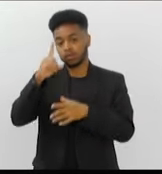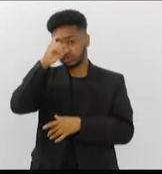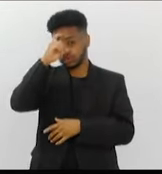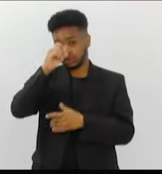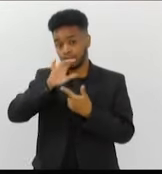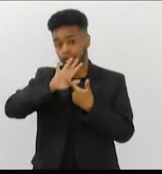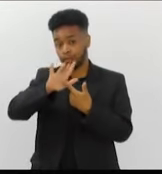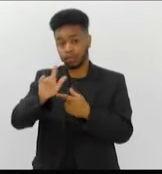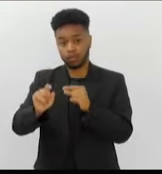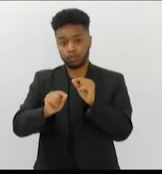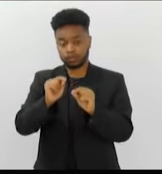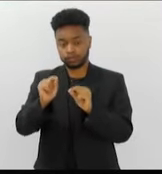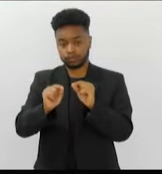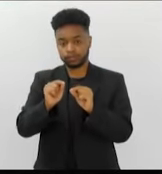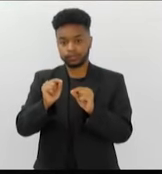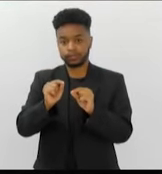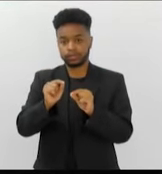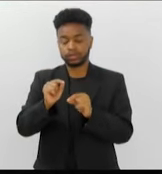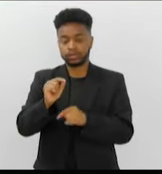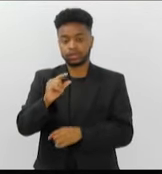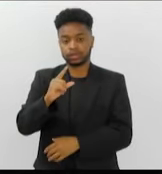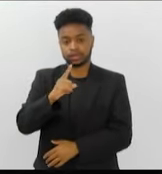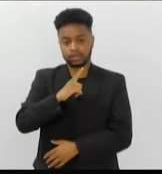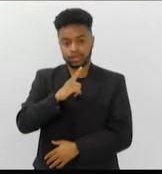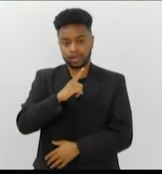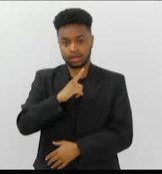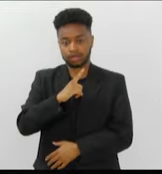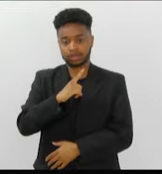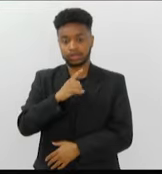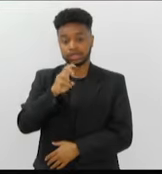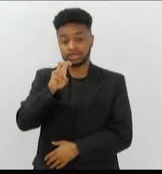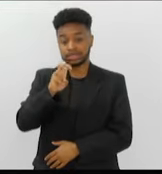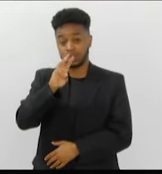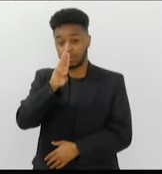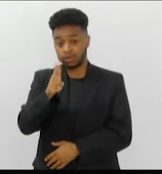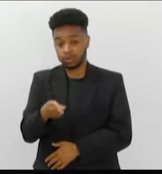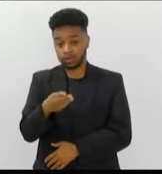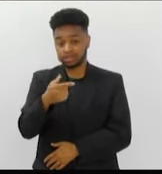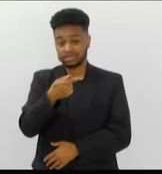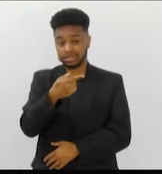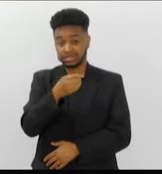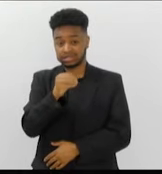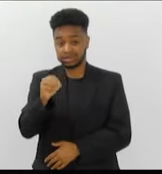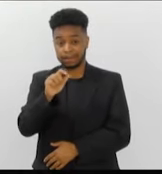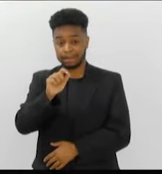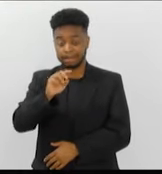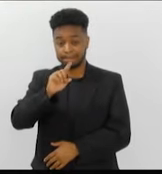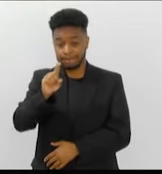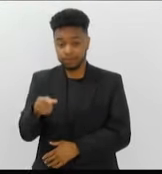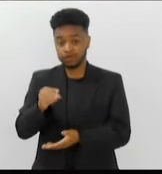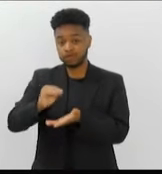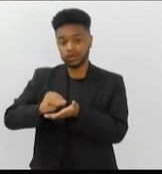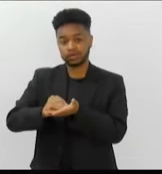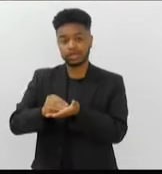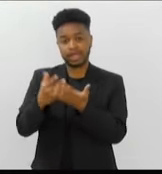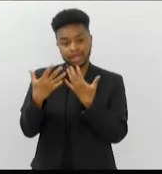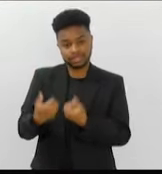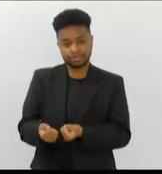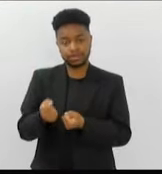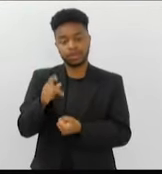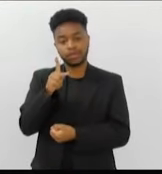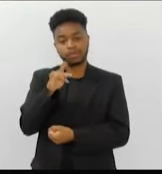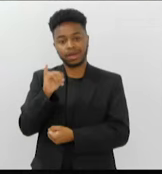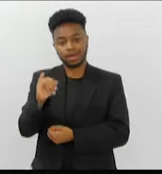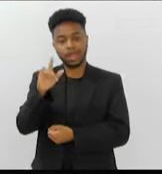Avaí diz que tem 5 milhões e 700 mil para receber do PAI, que é um programa de apoio